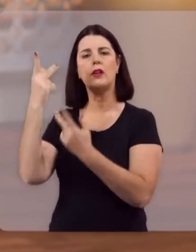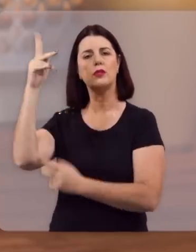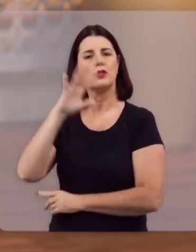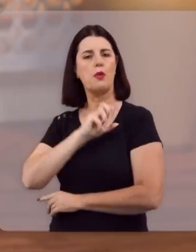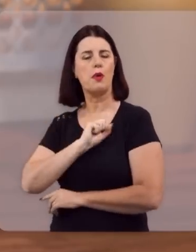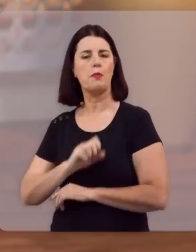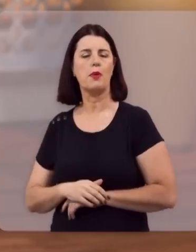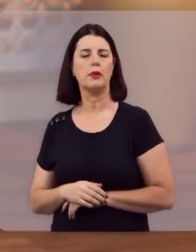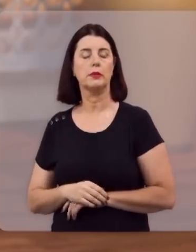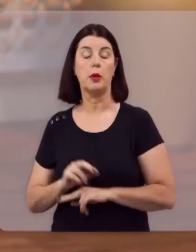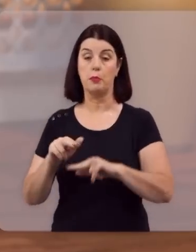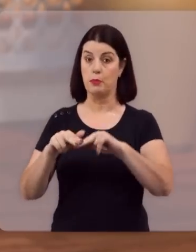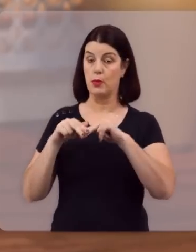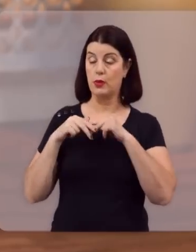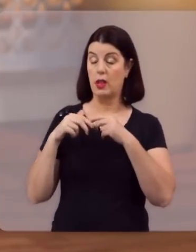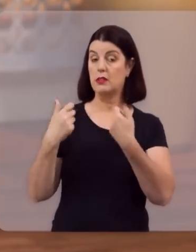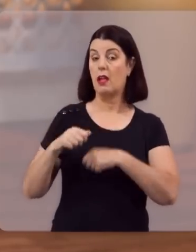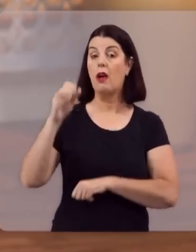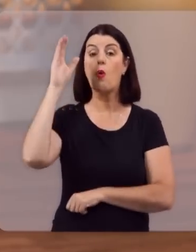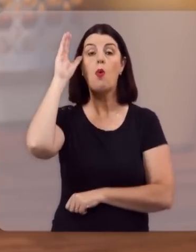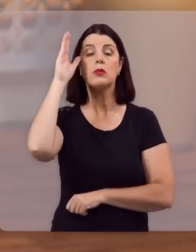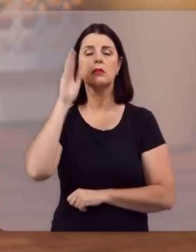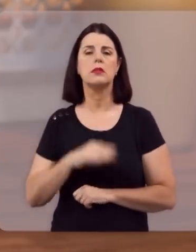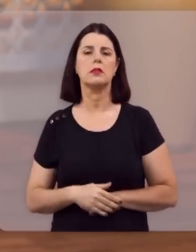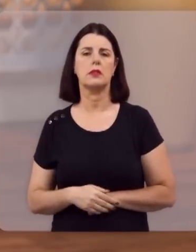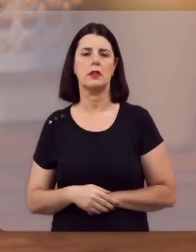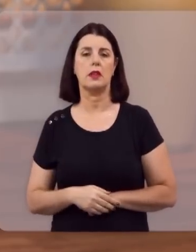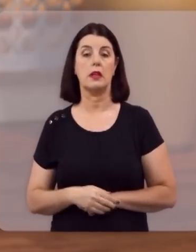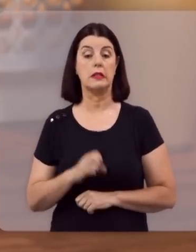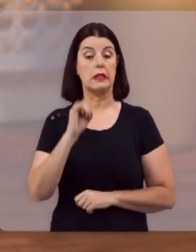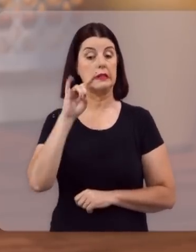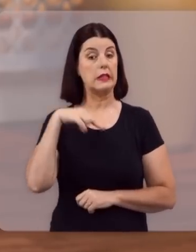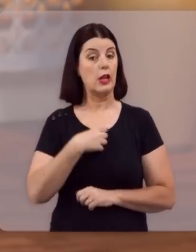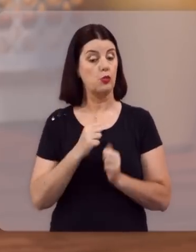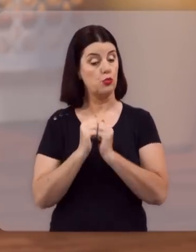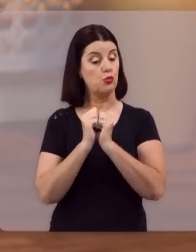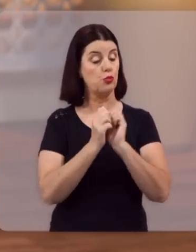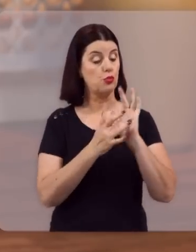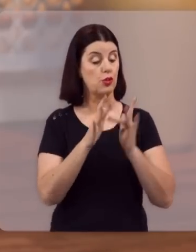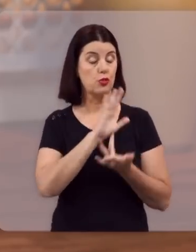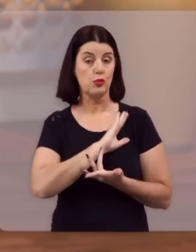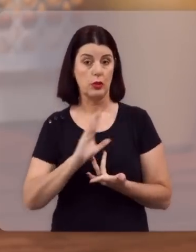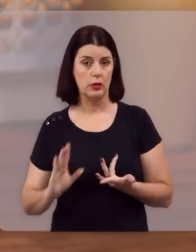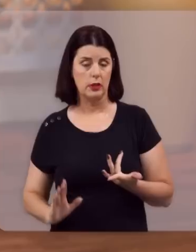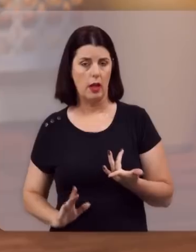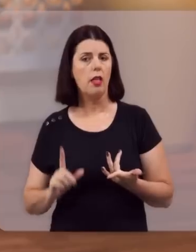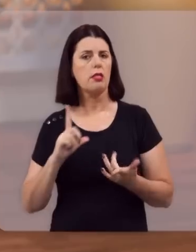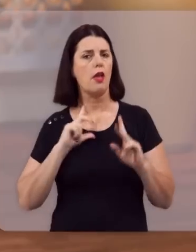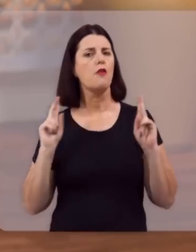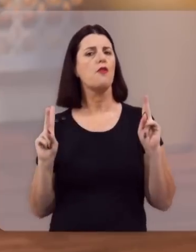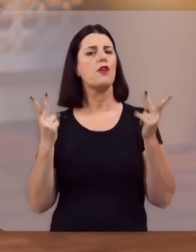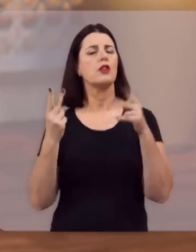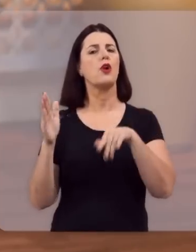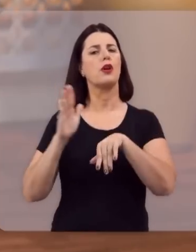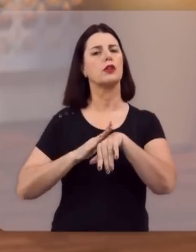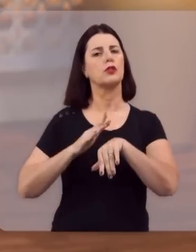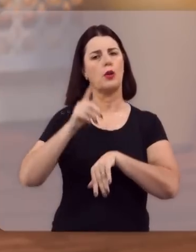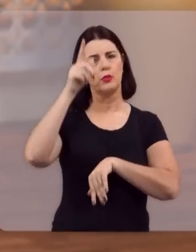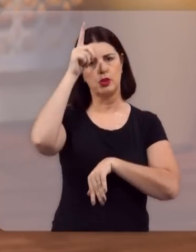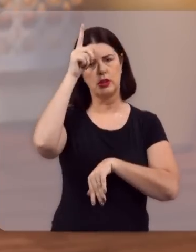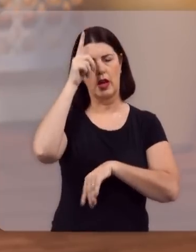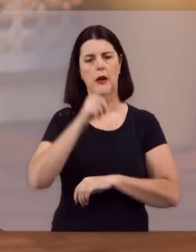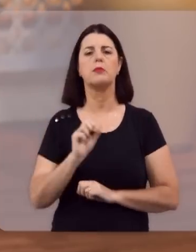amor. Daí a necessidade da seguinte consciência: se eu estou em Cristo, eu tenho vitória sobre